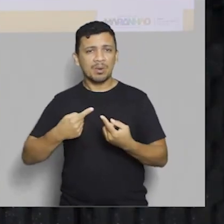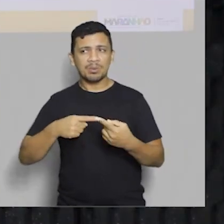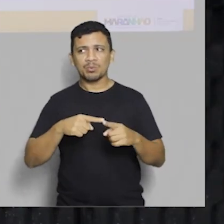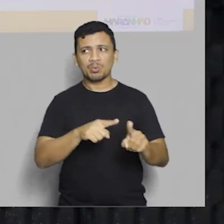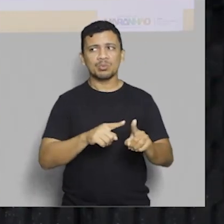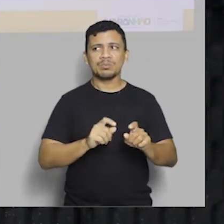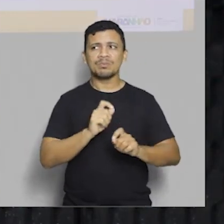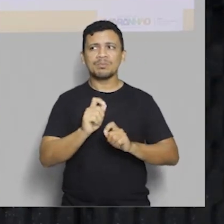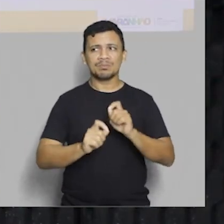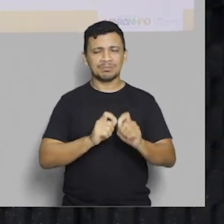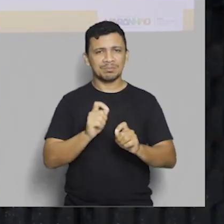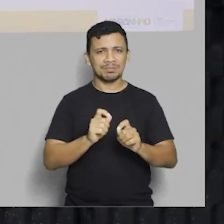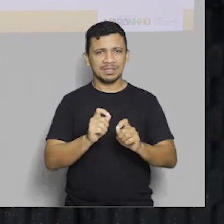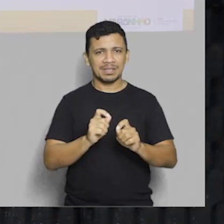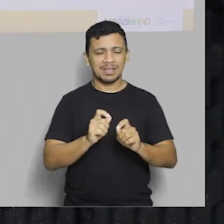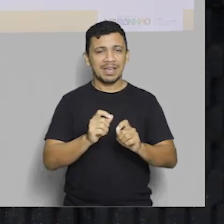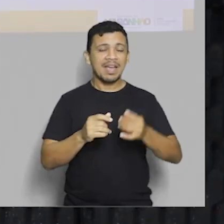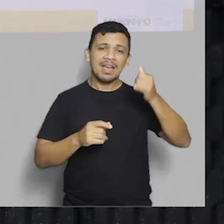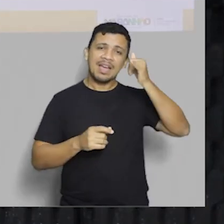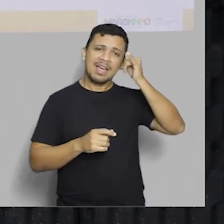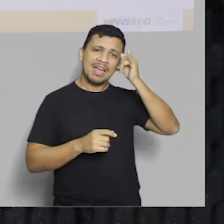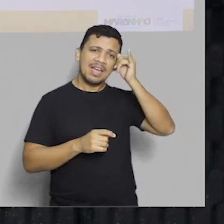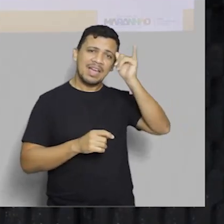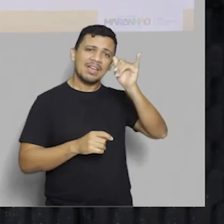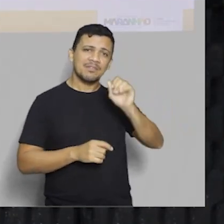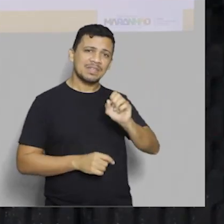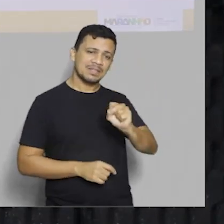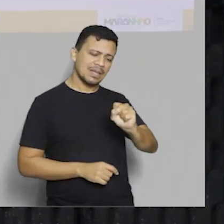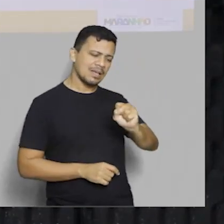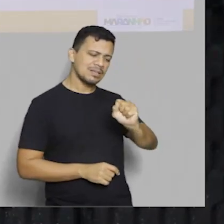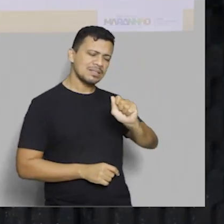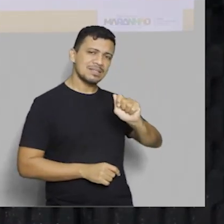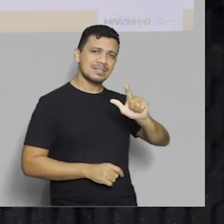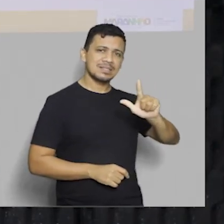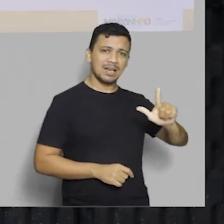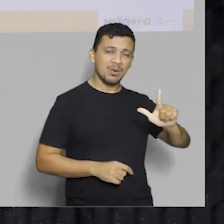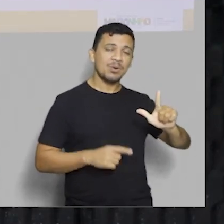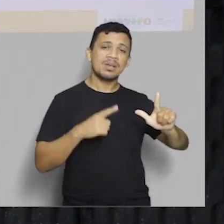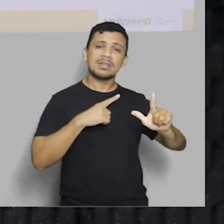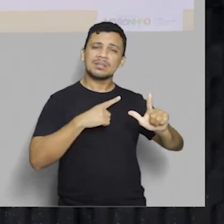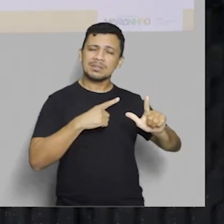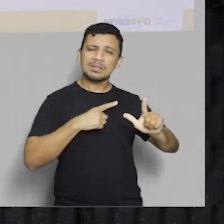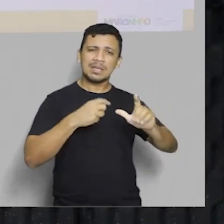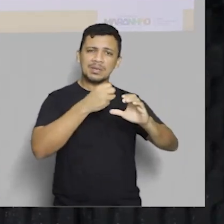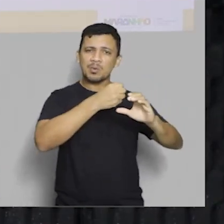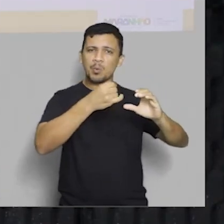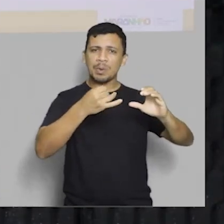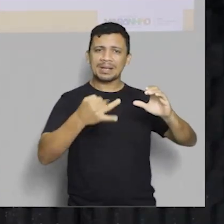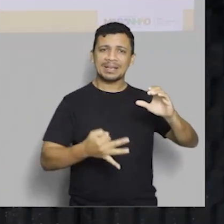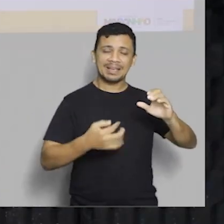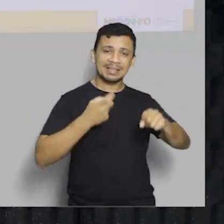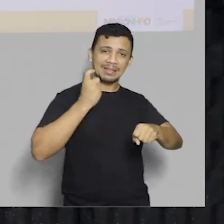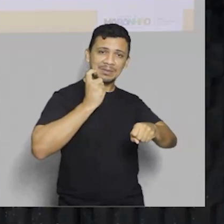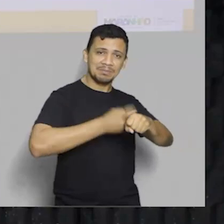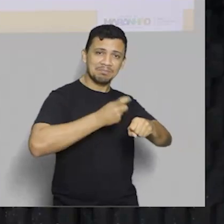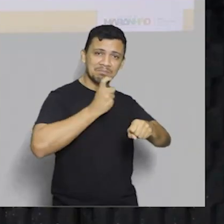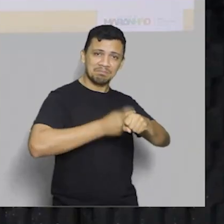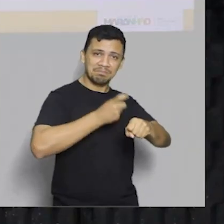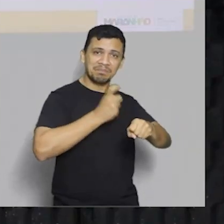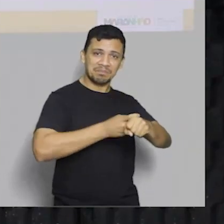antiumectante, ou seja, evitando que o sal de cozinha tenha um aspecto empedrado, né,